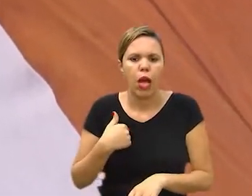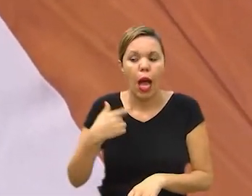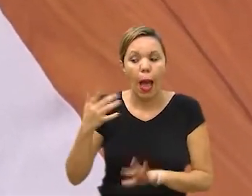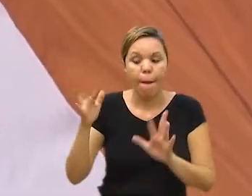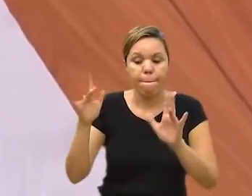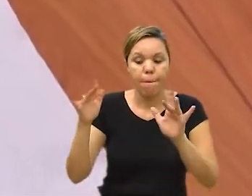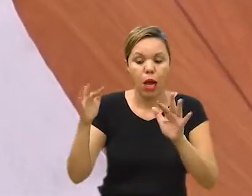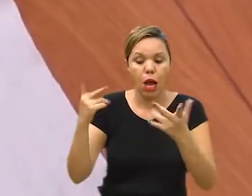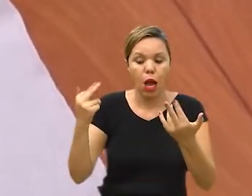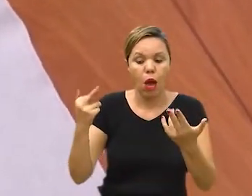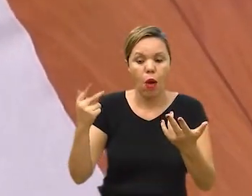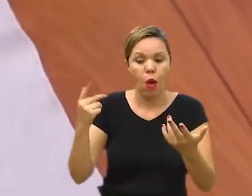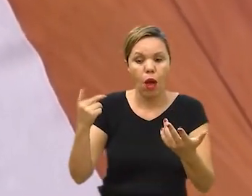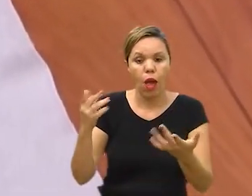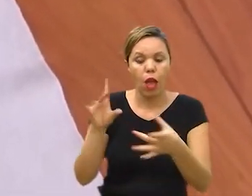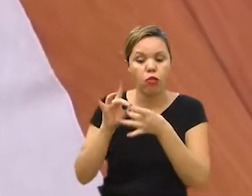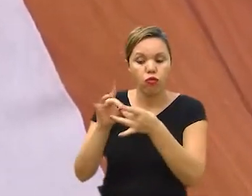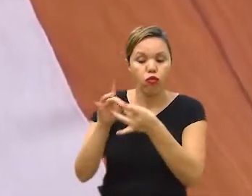cérebro.